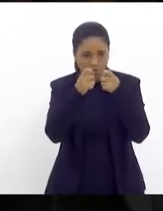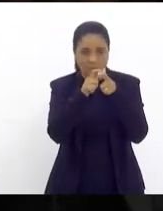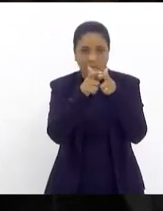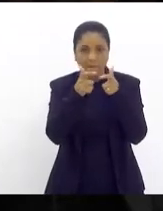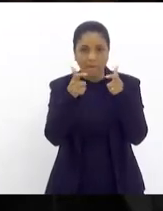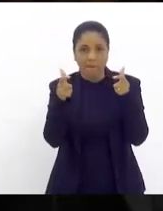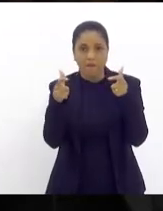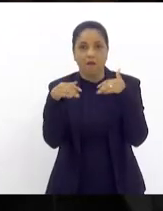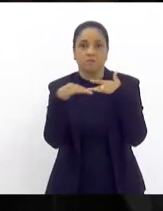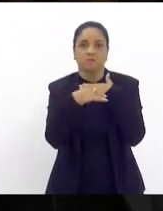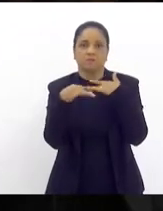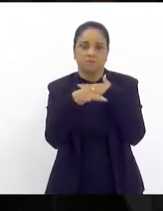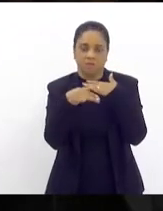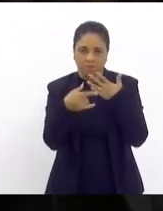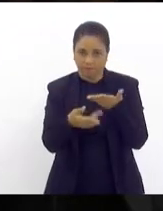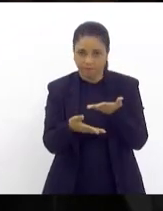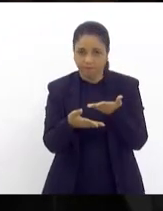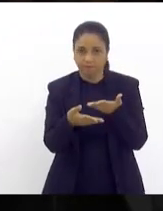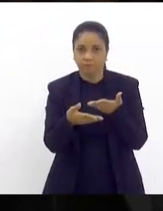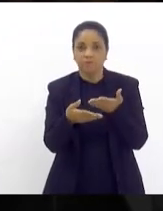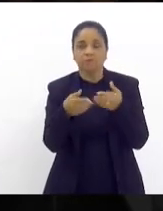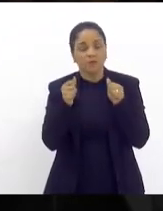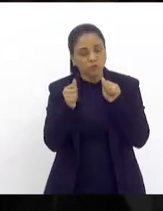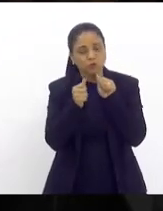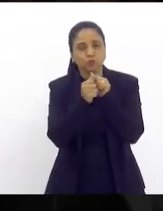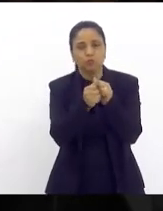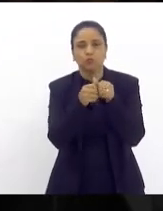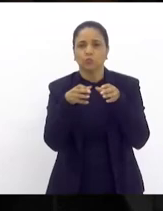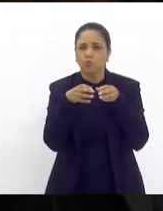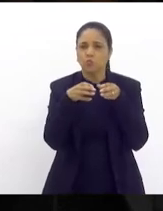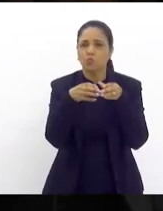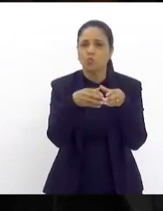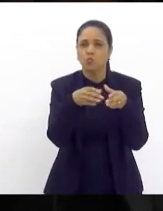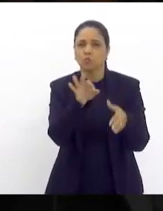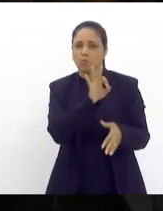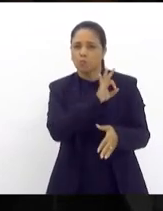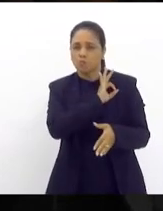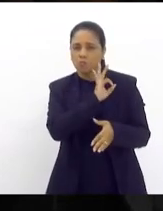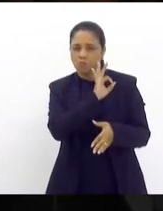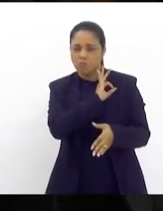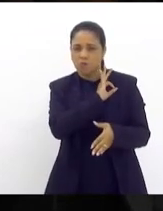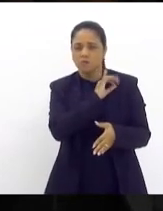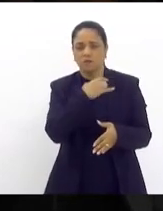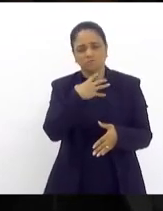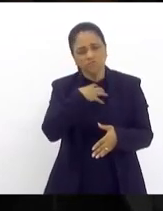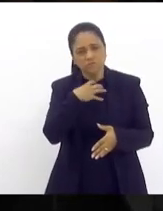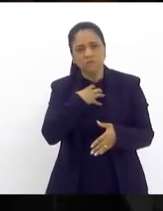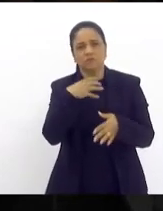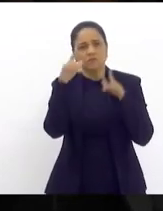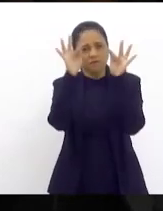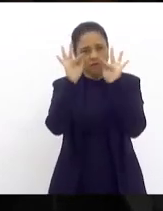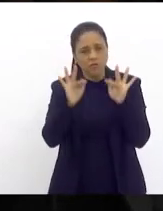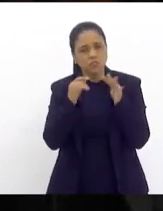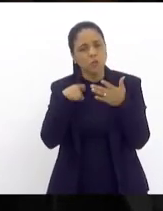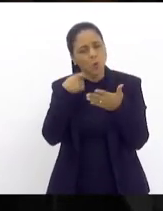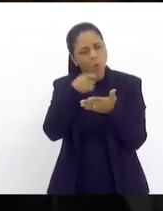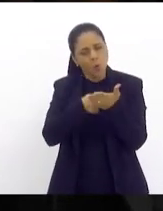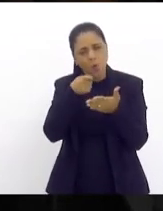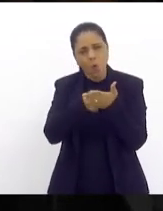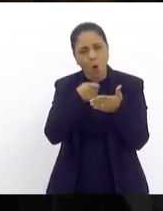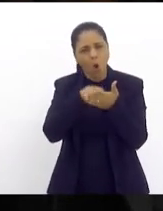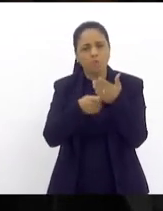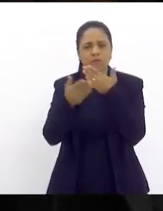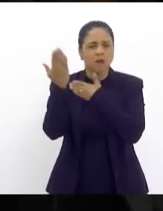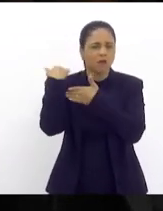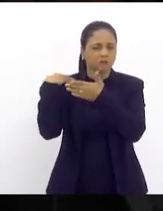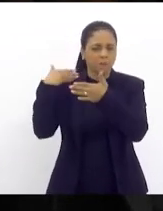mas juntamente com um batalhão eu também fiquei muito feliz que é uma cobrança minha antiga já aprovado